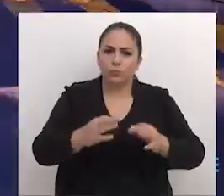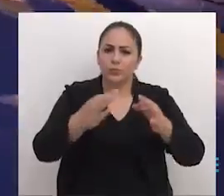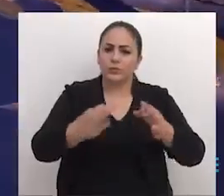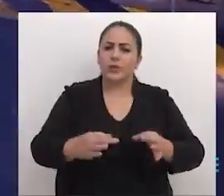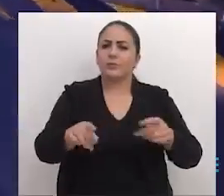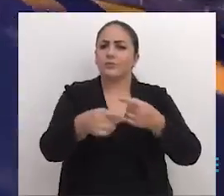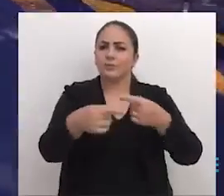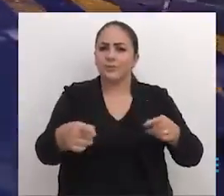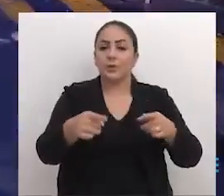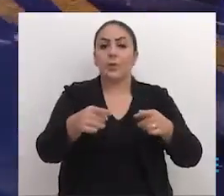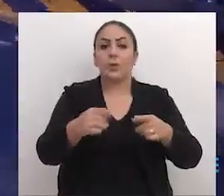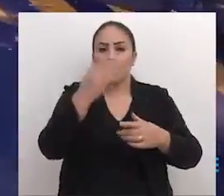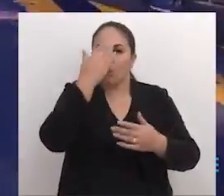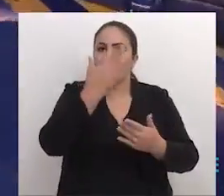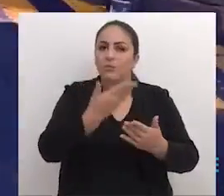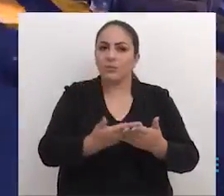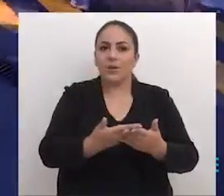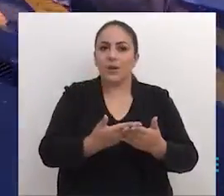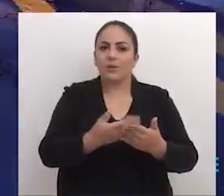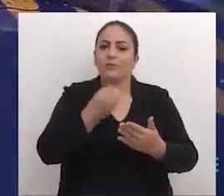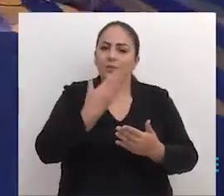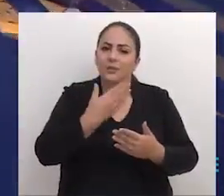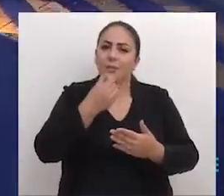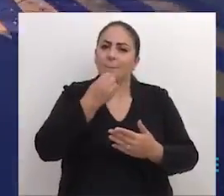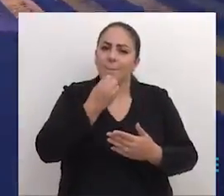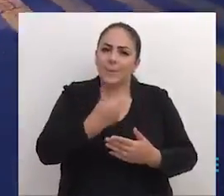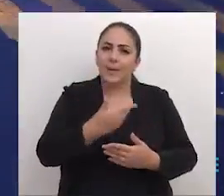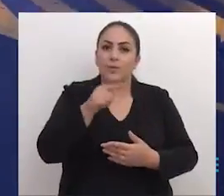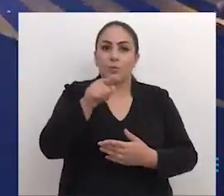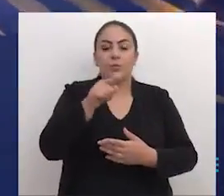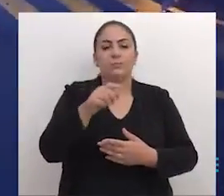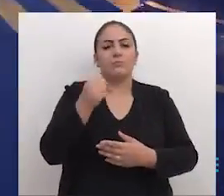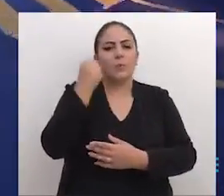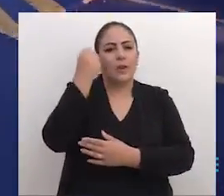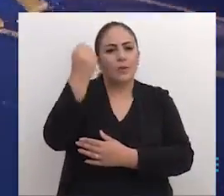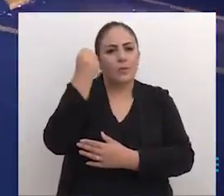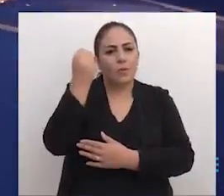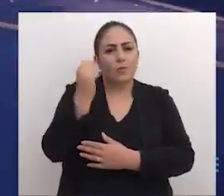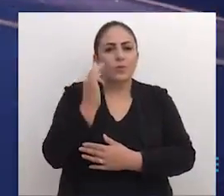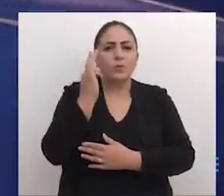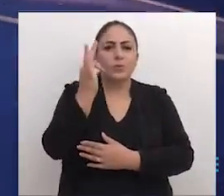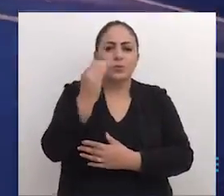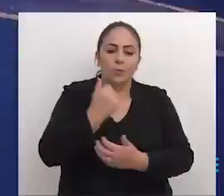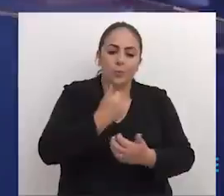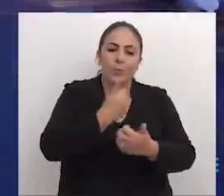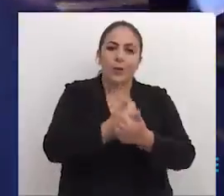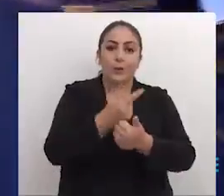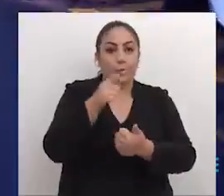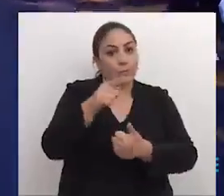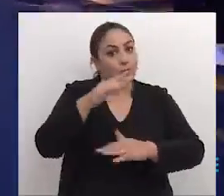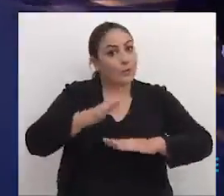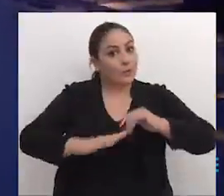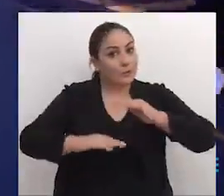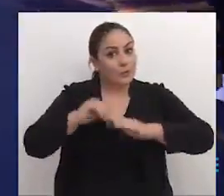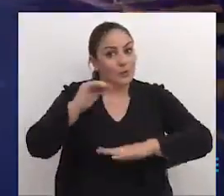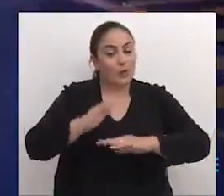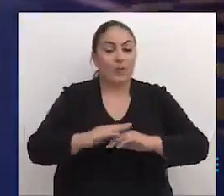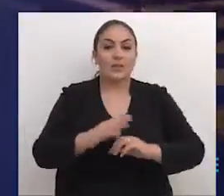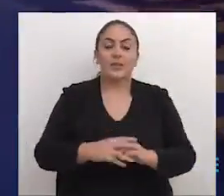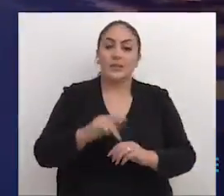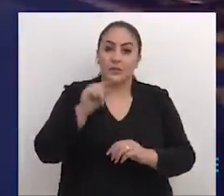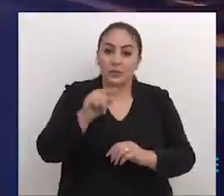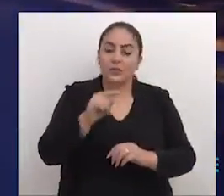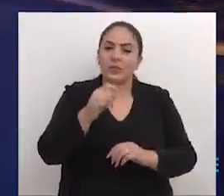vamos confiar. Fique bem, você é um herói. O futuro ali bem perto é você quem